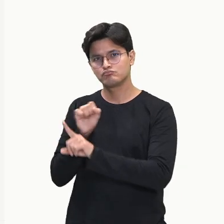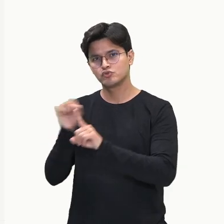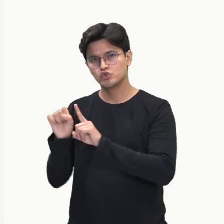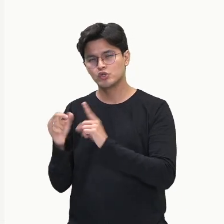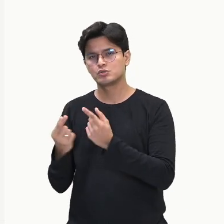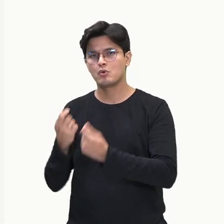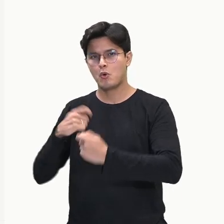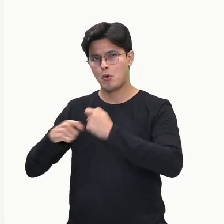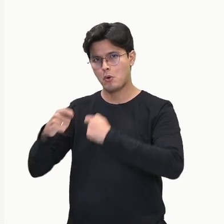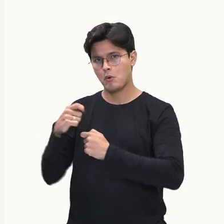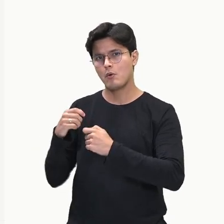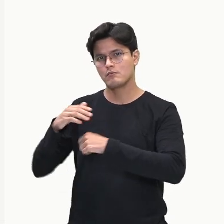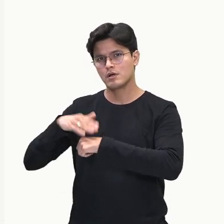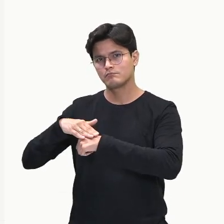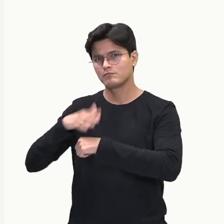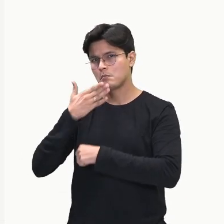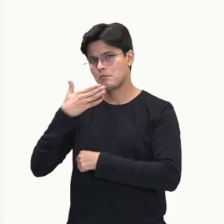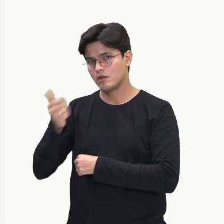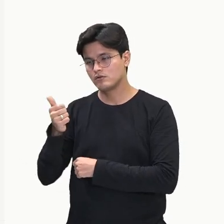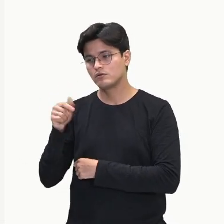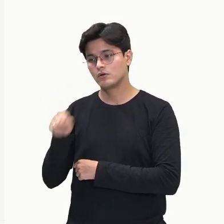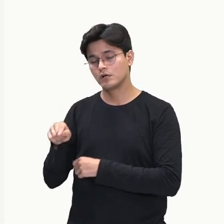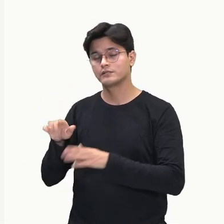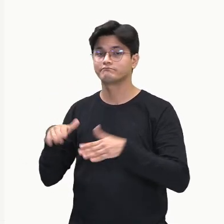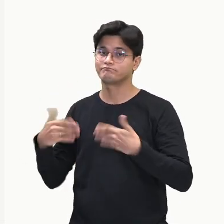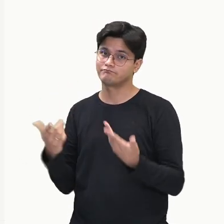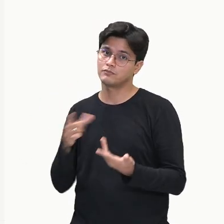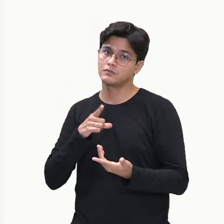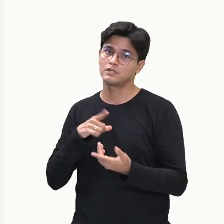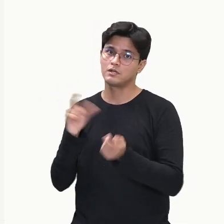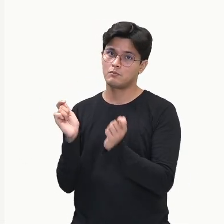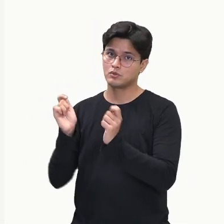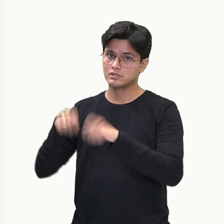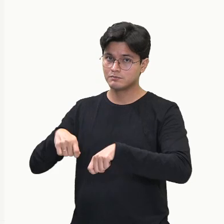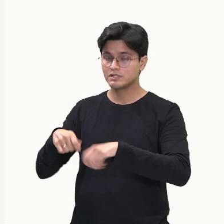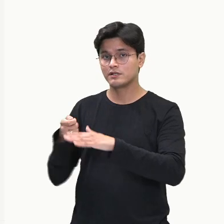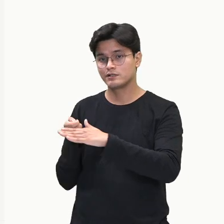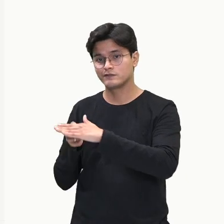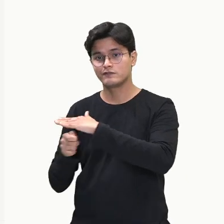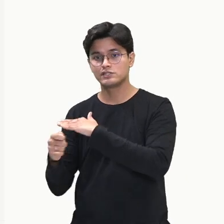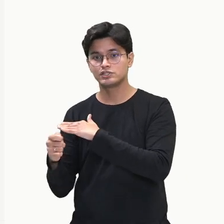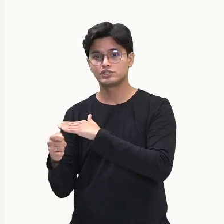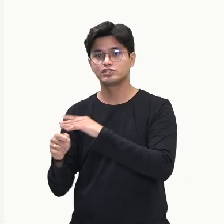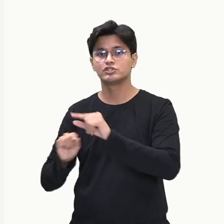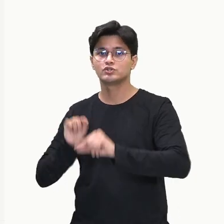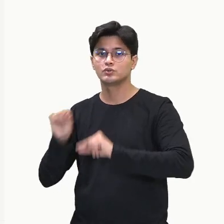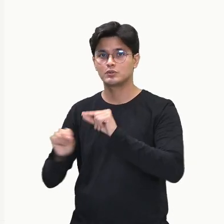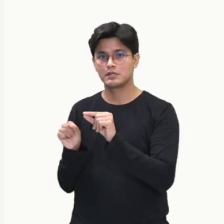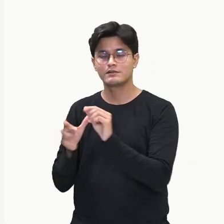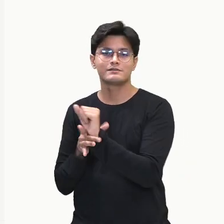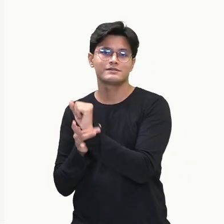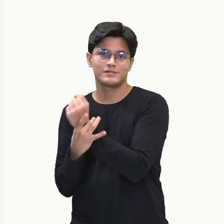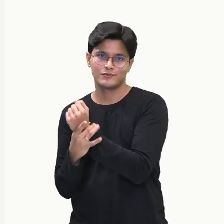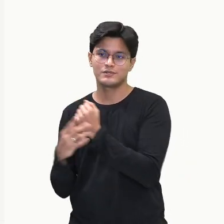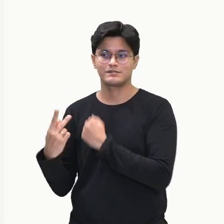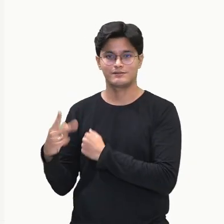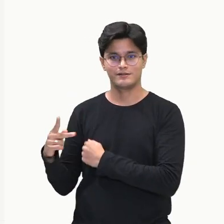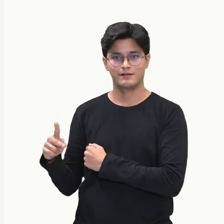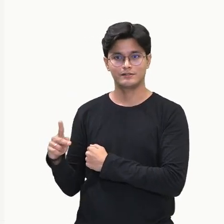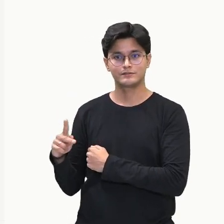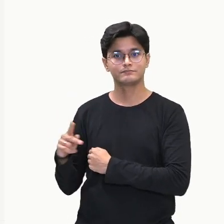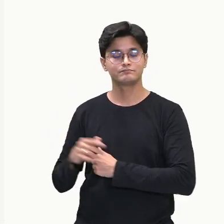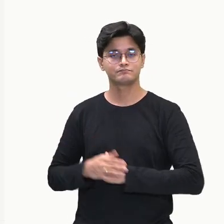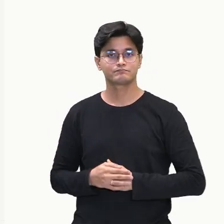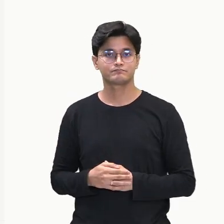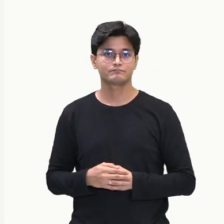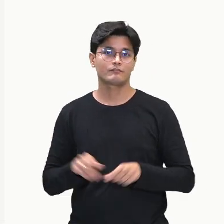essas pessoas têm ali a possibilidade de investir melhor na sua segurança. Além disso,